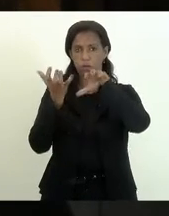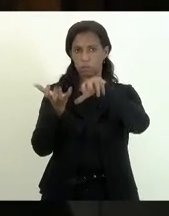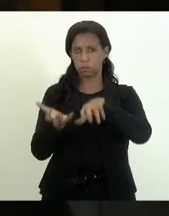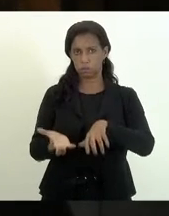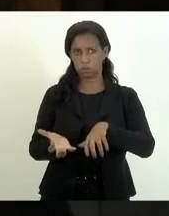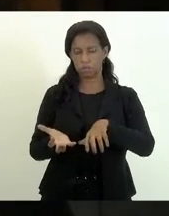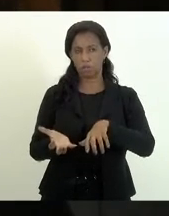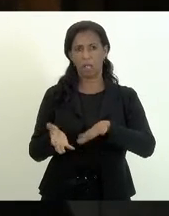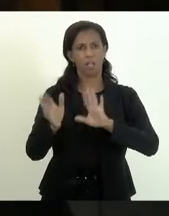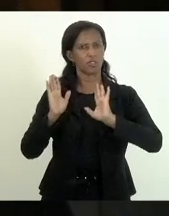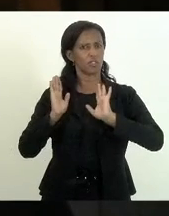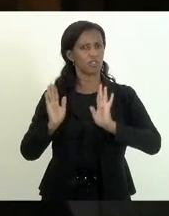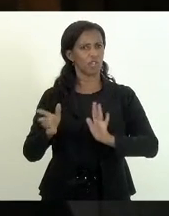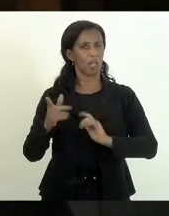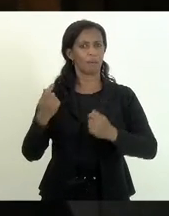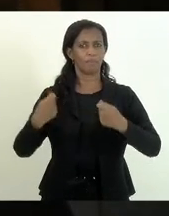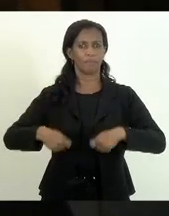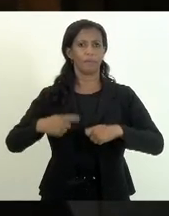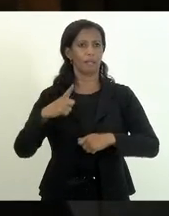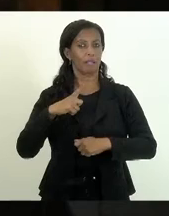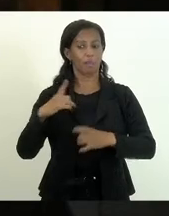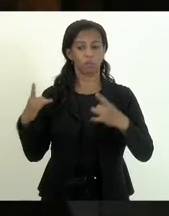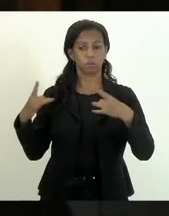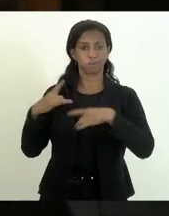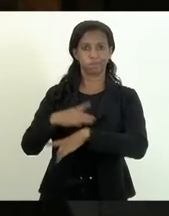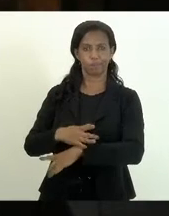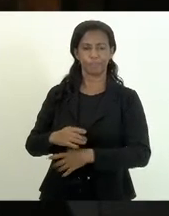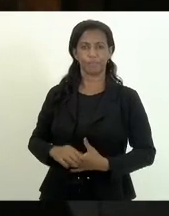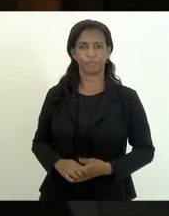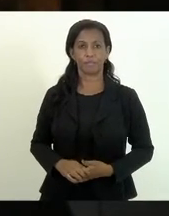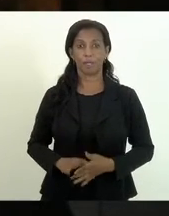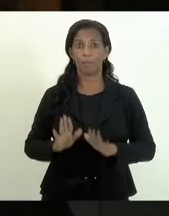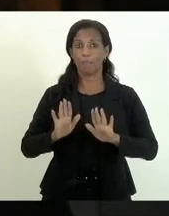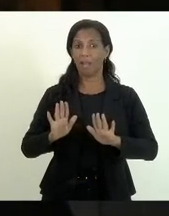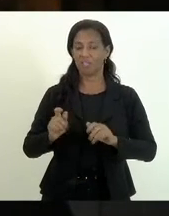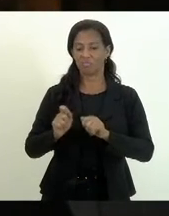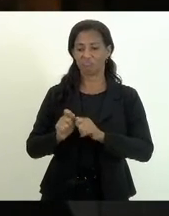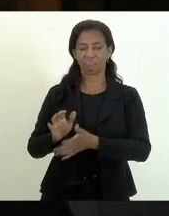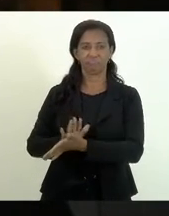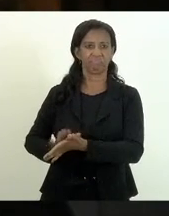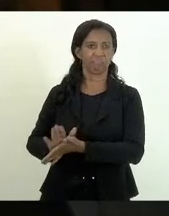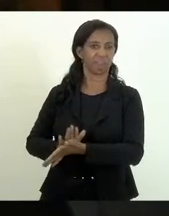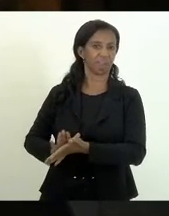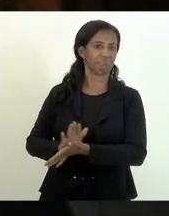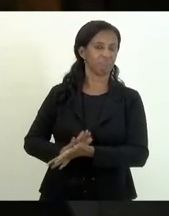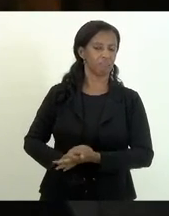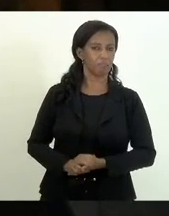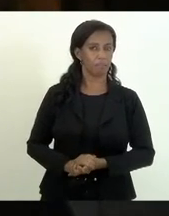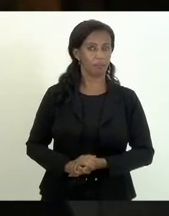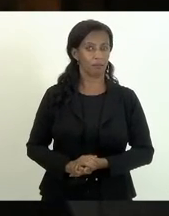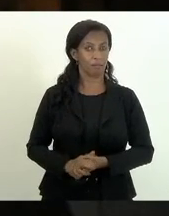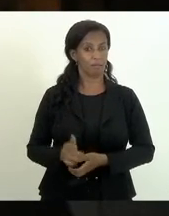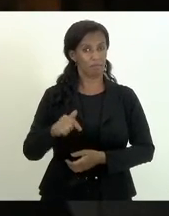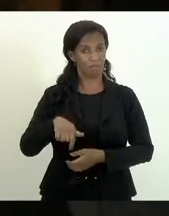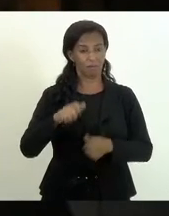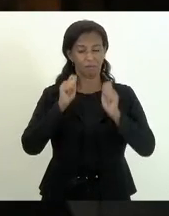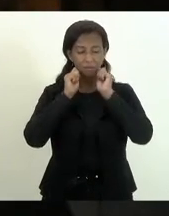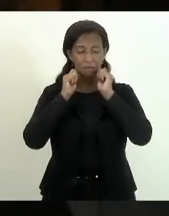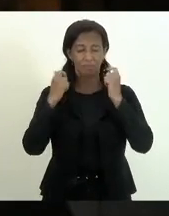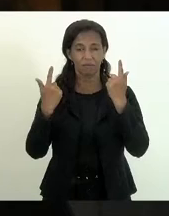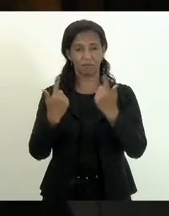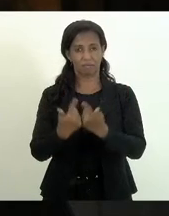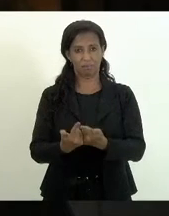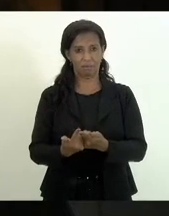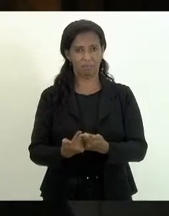já deveria ter assim o feito mas não fez é e esta casa